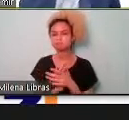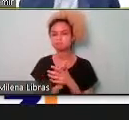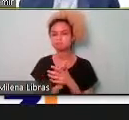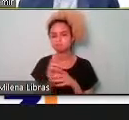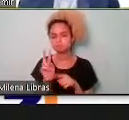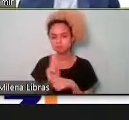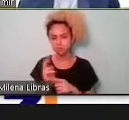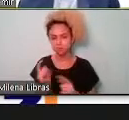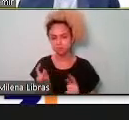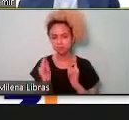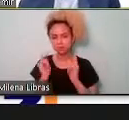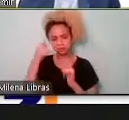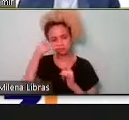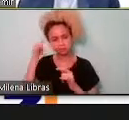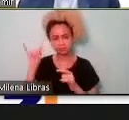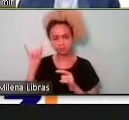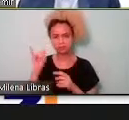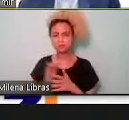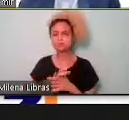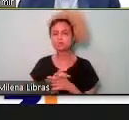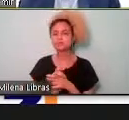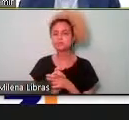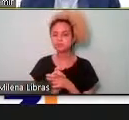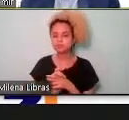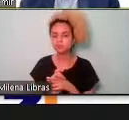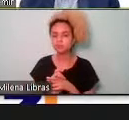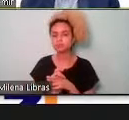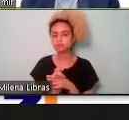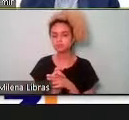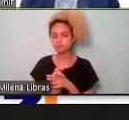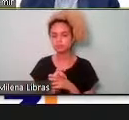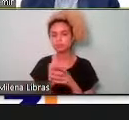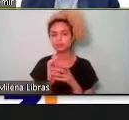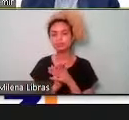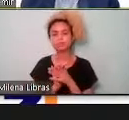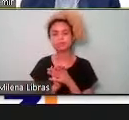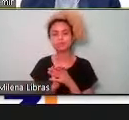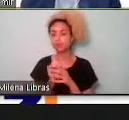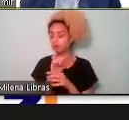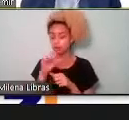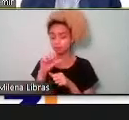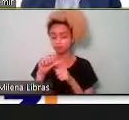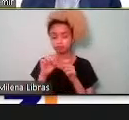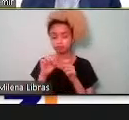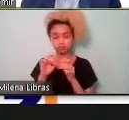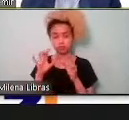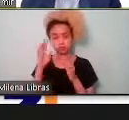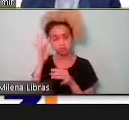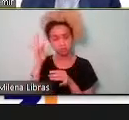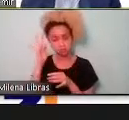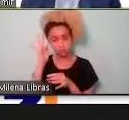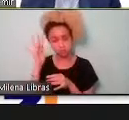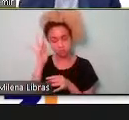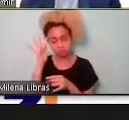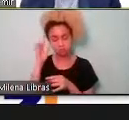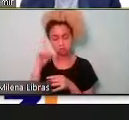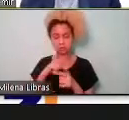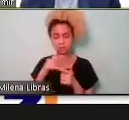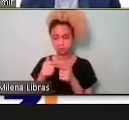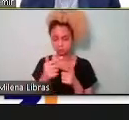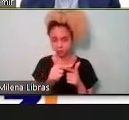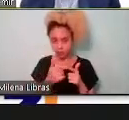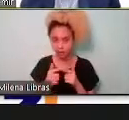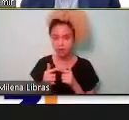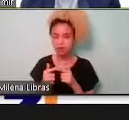predial deixa até uma mensagem, não deixa que seus sonhos se transformem em pesadelo, contratando sempre um profissional